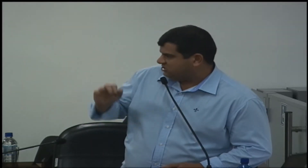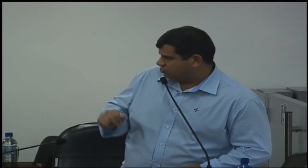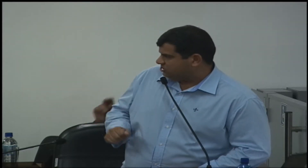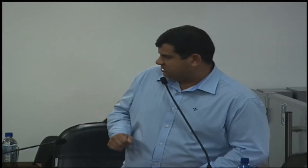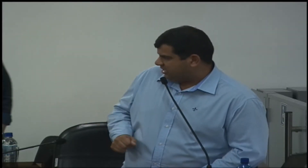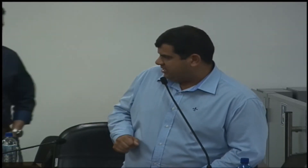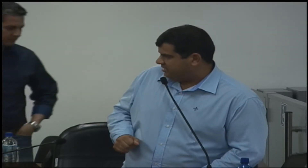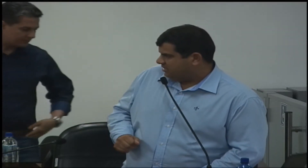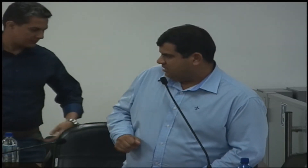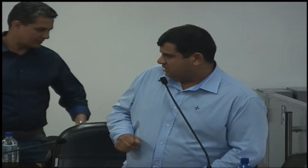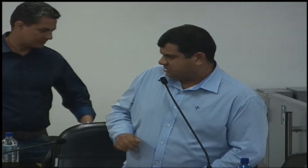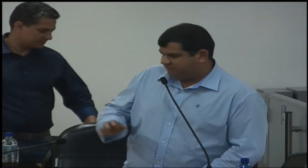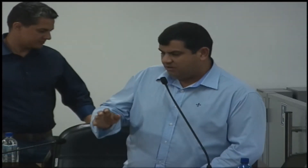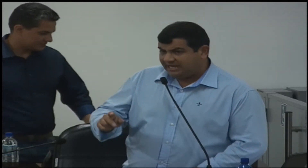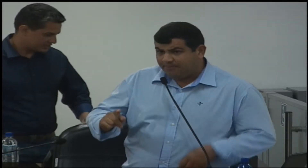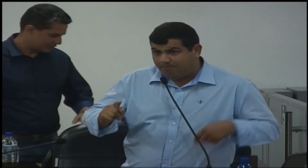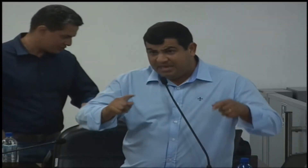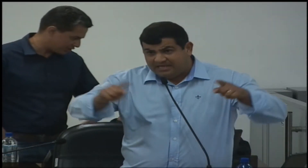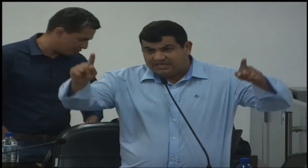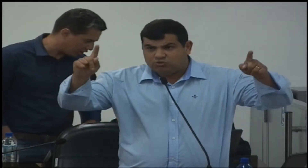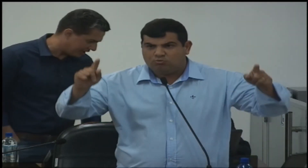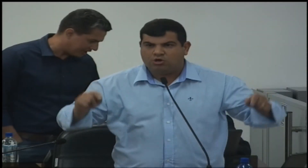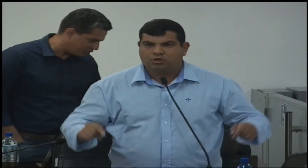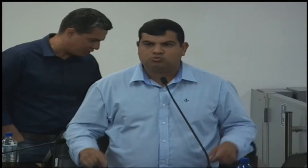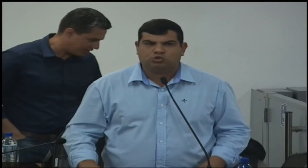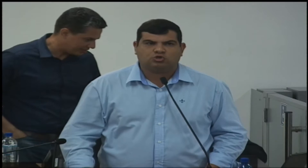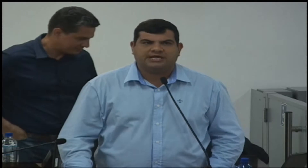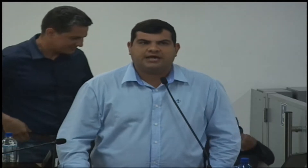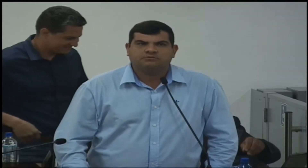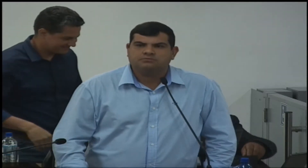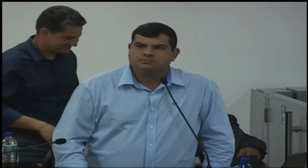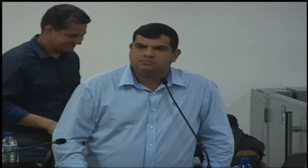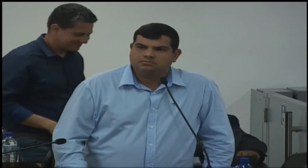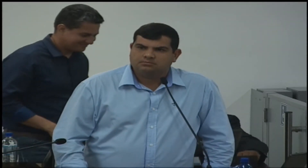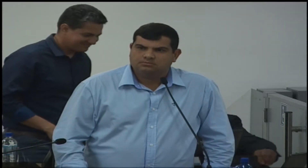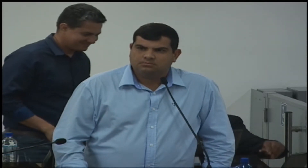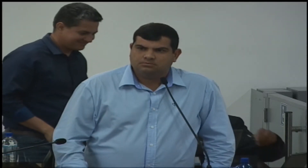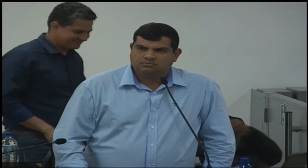alguns partidos de esquerda escreveram lá: que pena que não morreu os Bolsonaro.